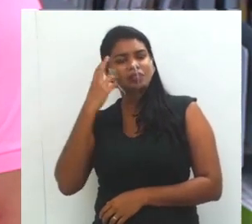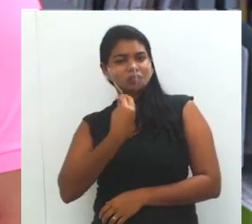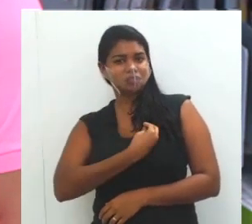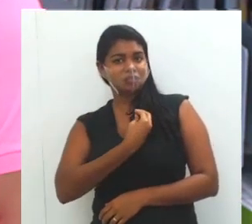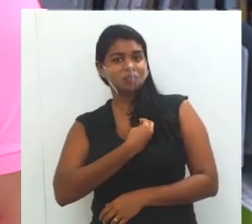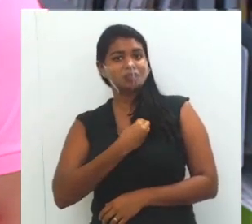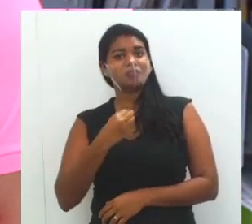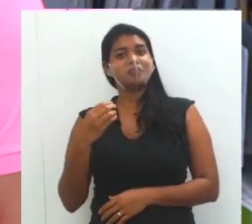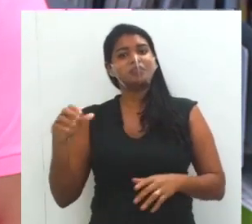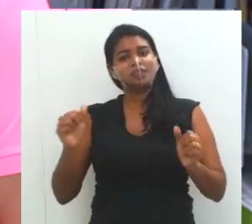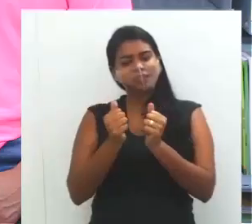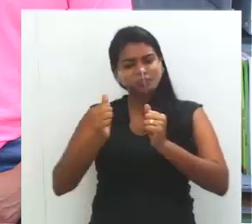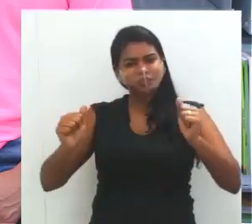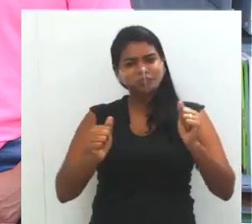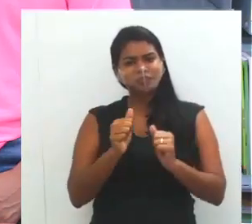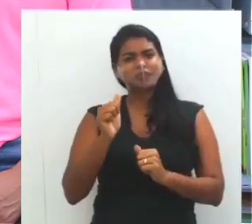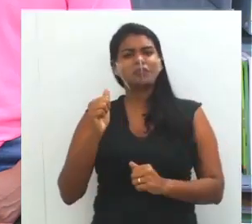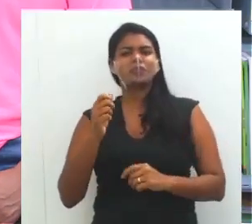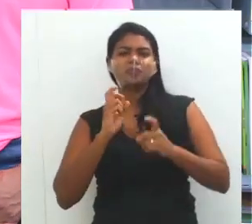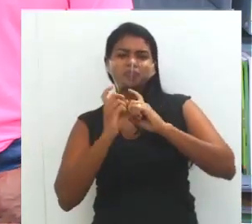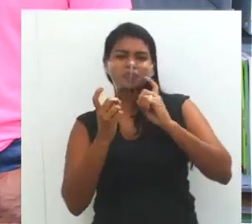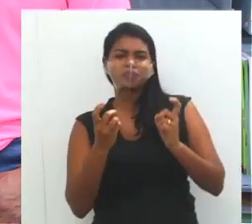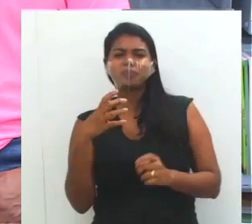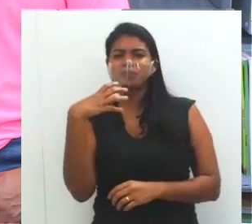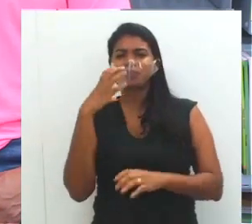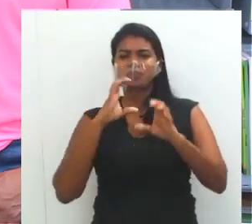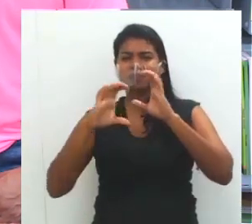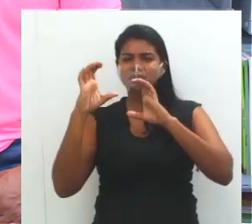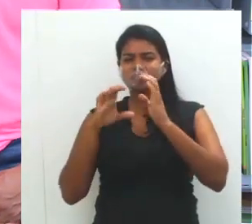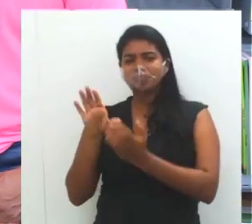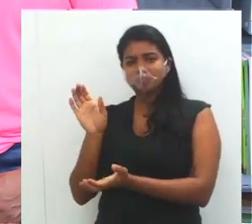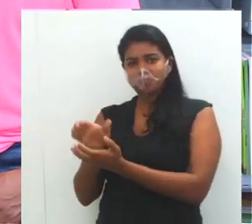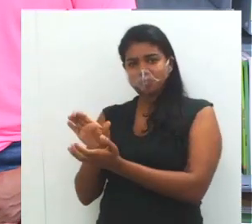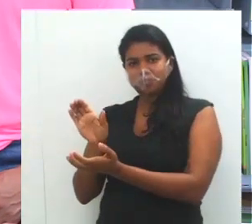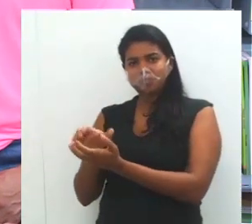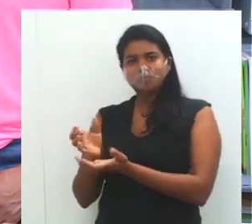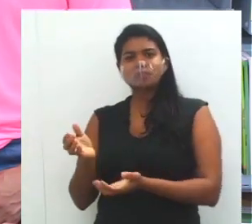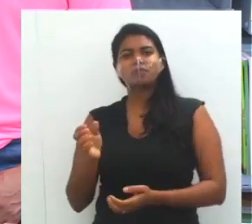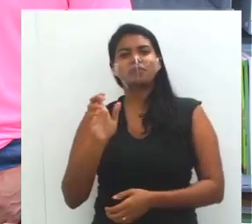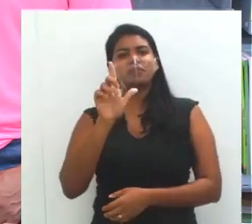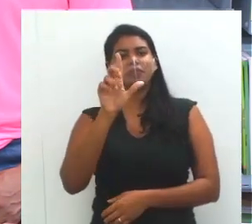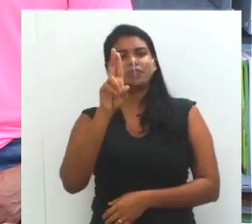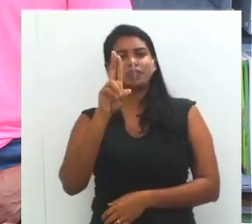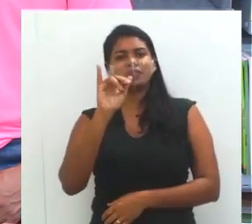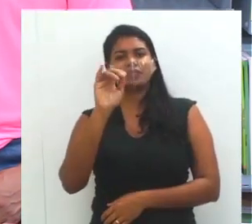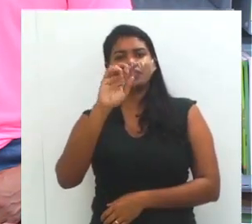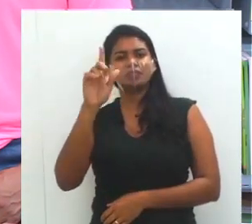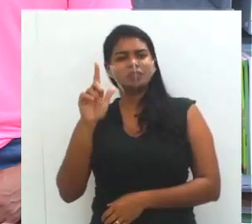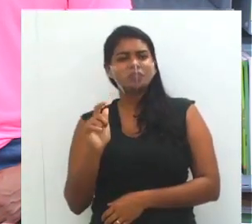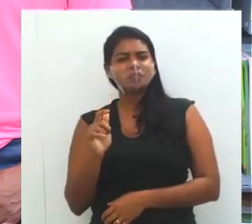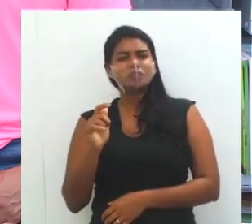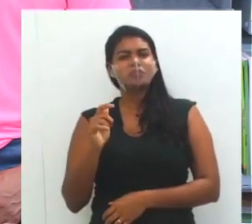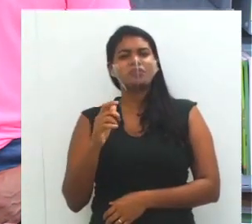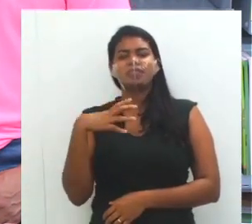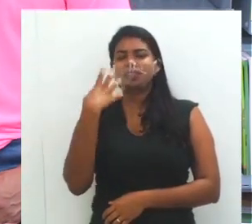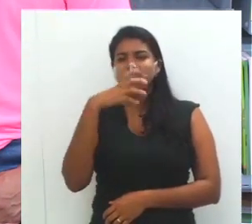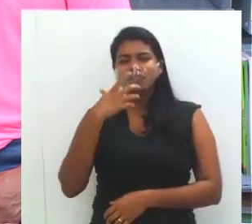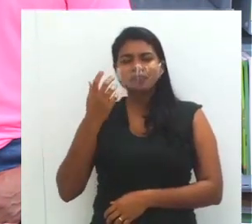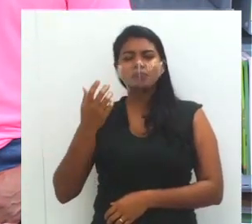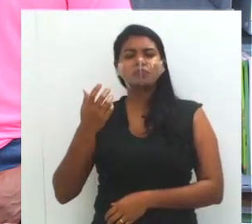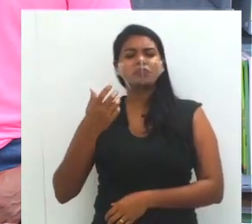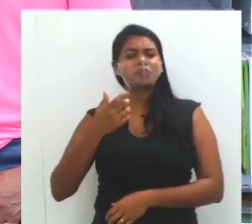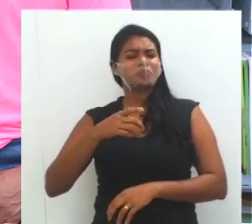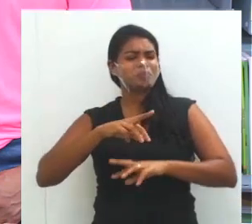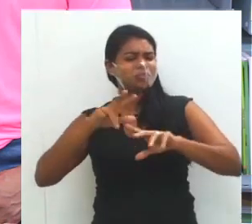este papo gostoso sobre esse grande cantor pernambucano, nordestino, brasileiro, que levou a nossa